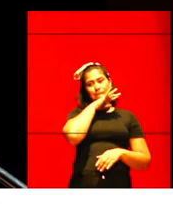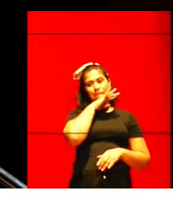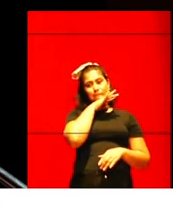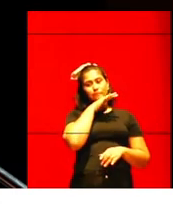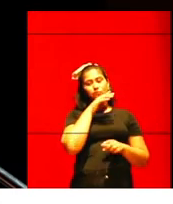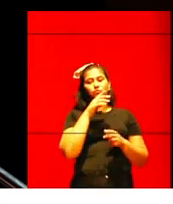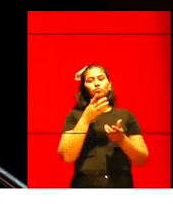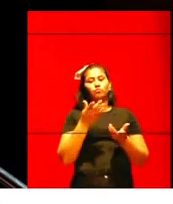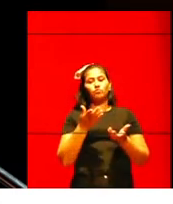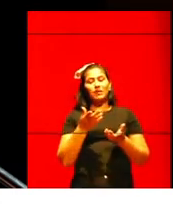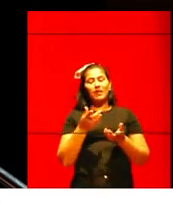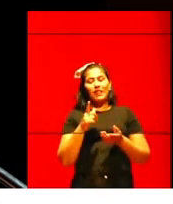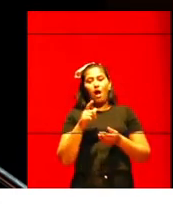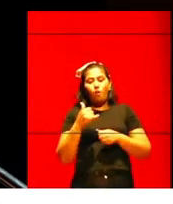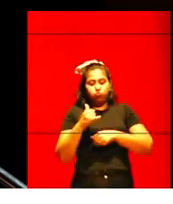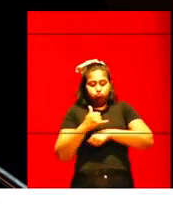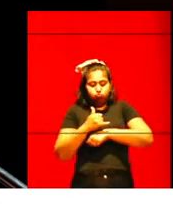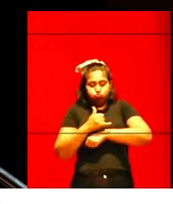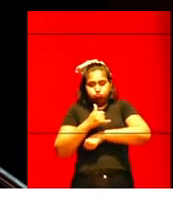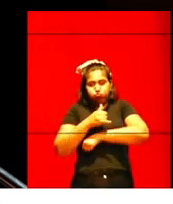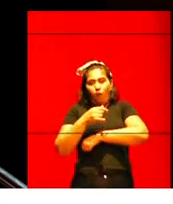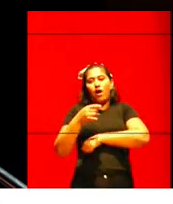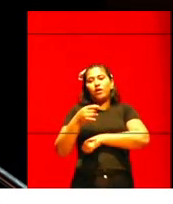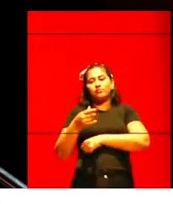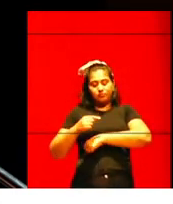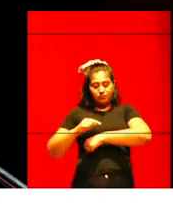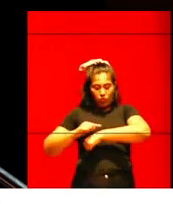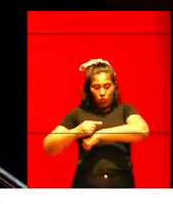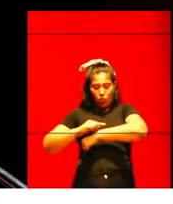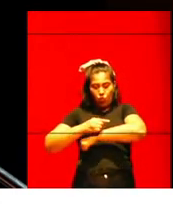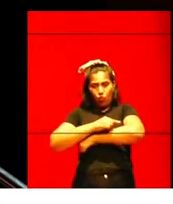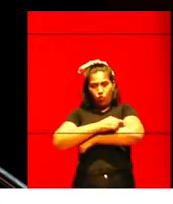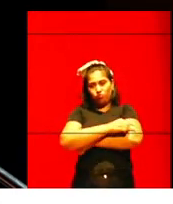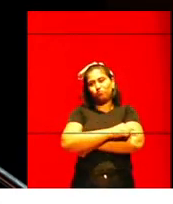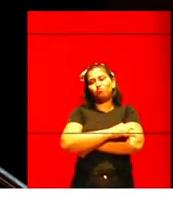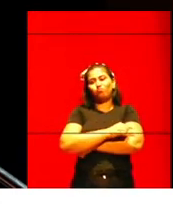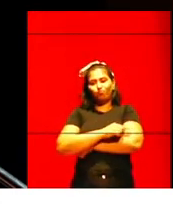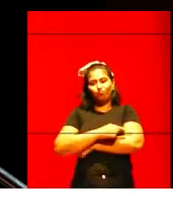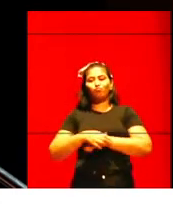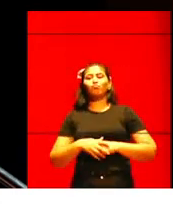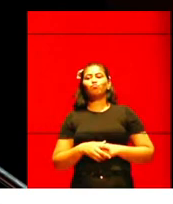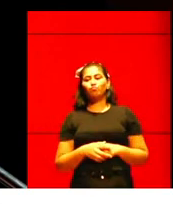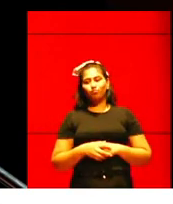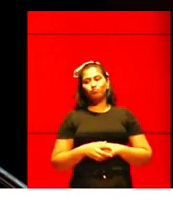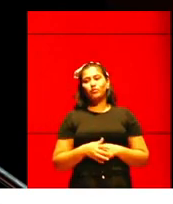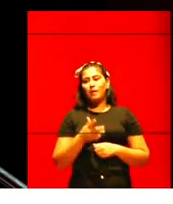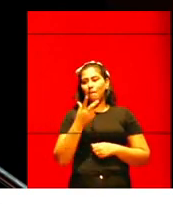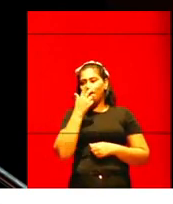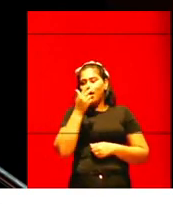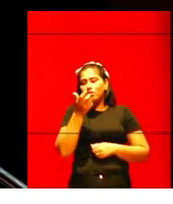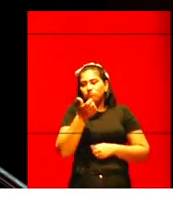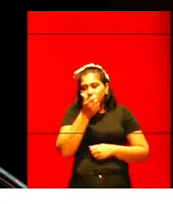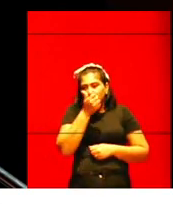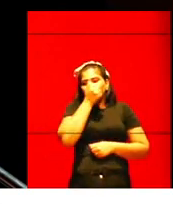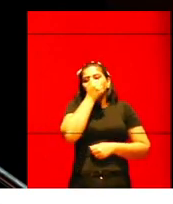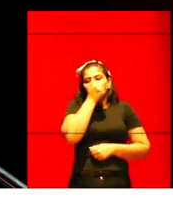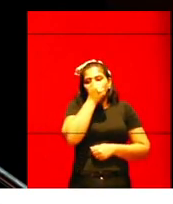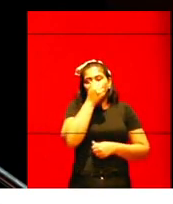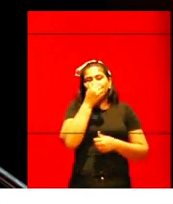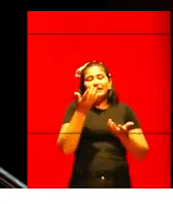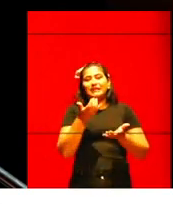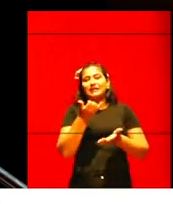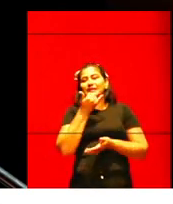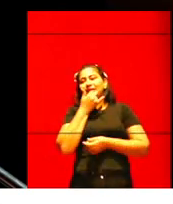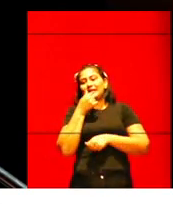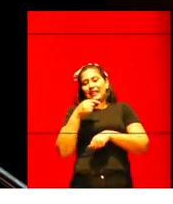das placas de gordura dentro das nossas veias e artérias, certo, pessoal? Pessoal, meu tempo acabou,